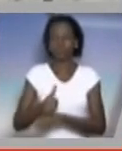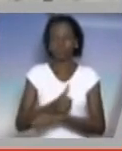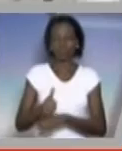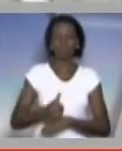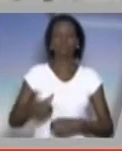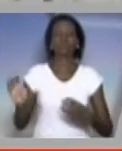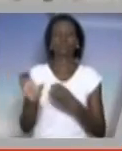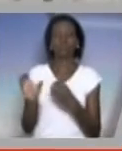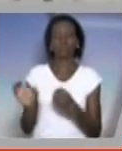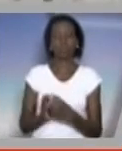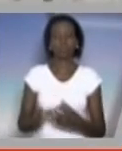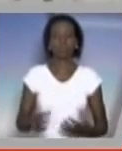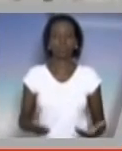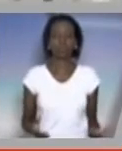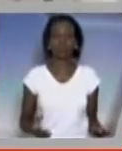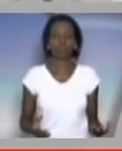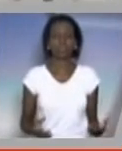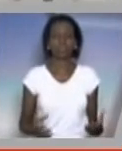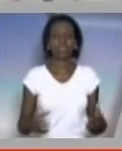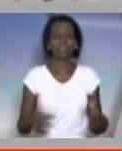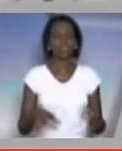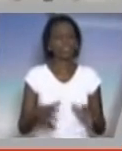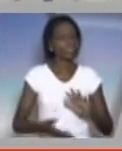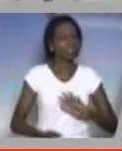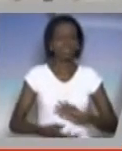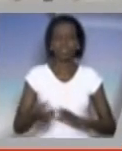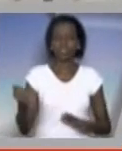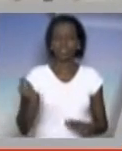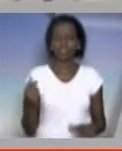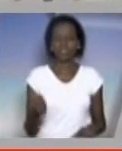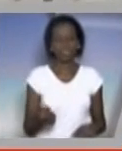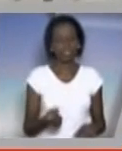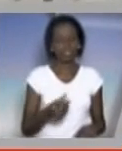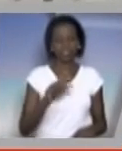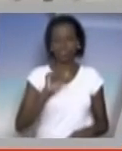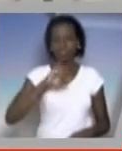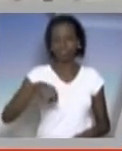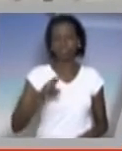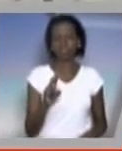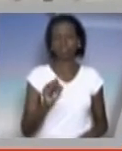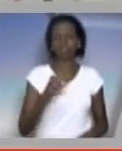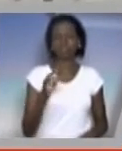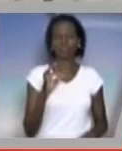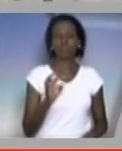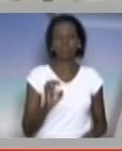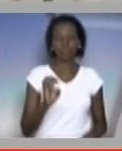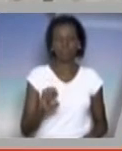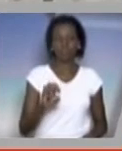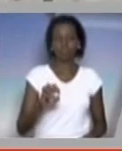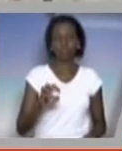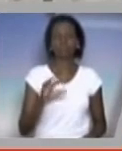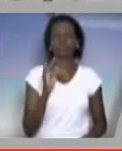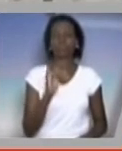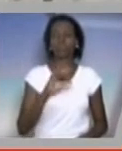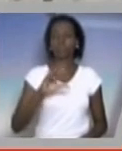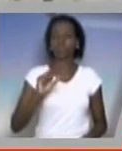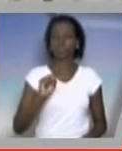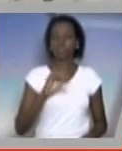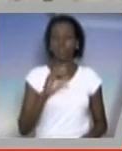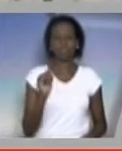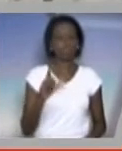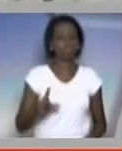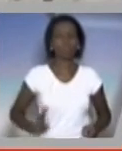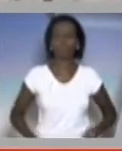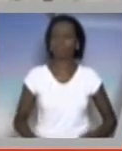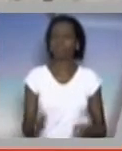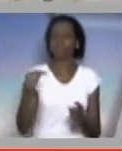resolução. O que nós estamos assistindo é o enxugamento mesmo da educação, um ajuste fiscal que continua em curso no estado de São Paulo. Sem contar